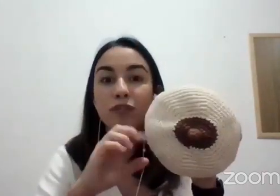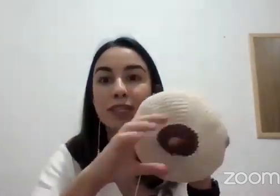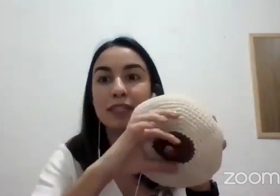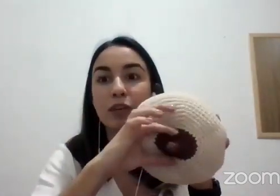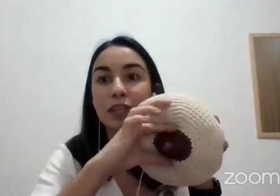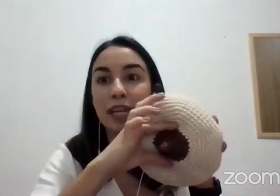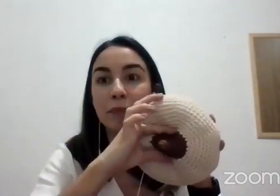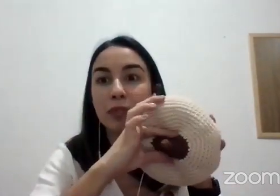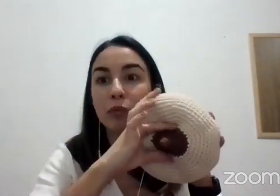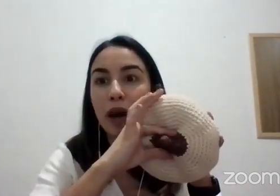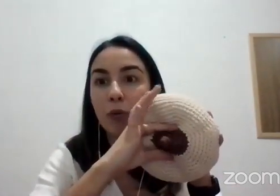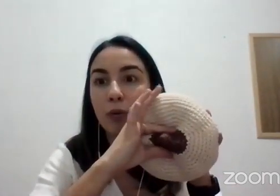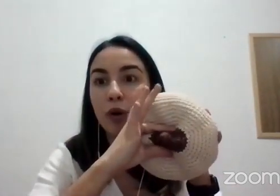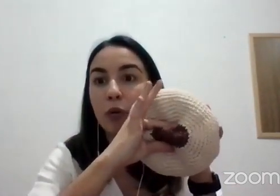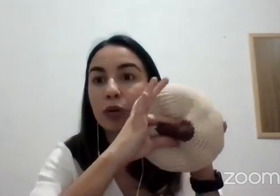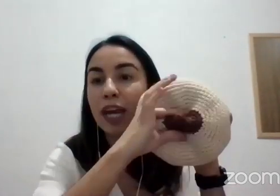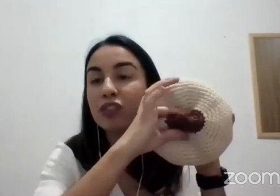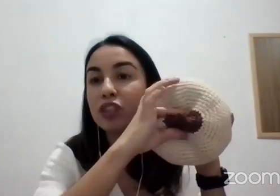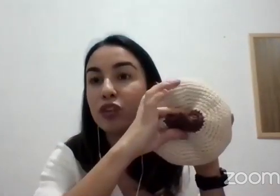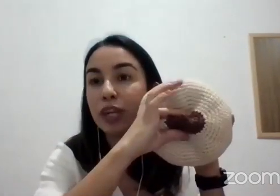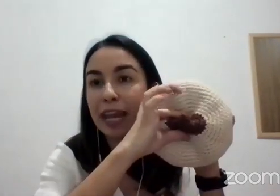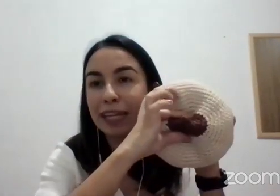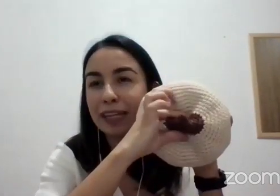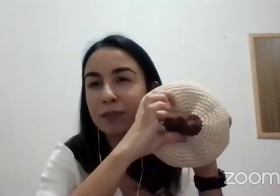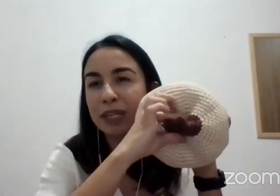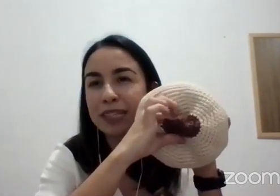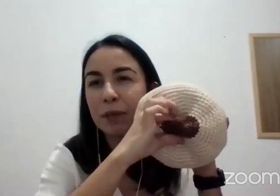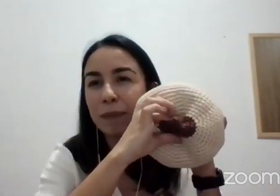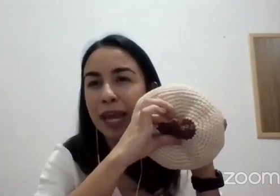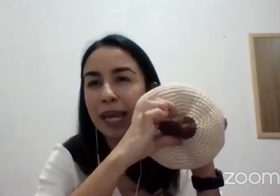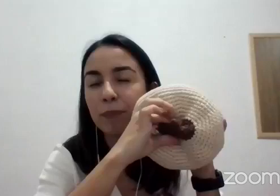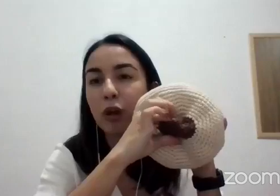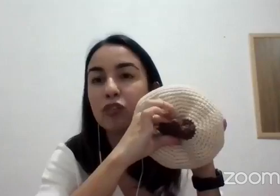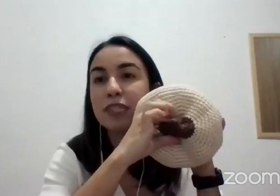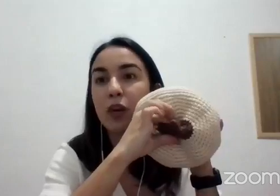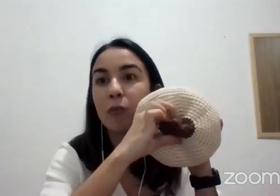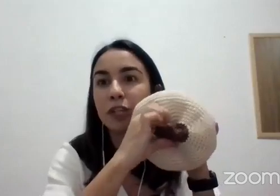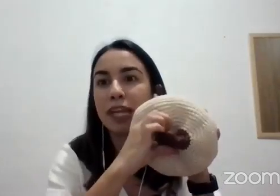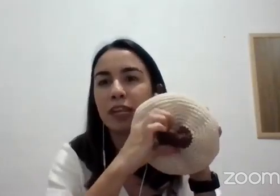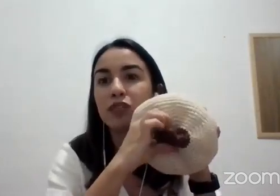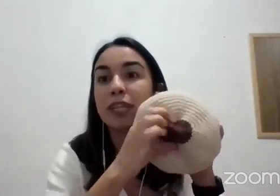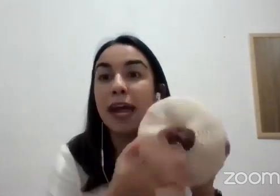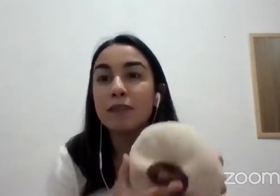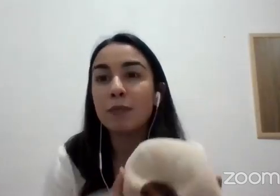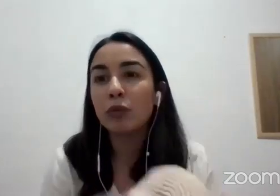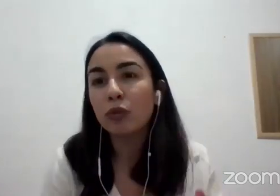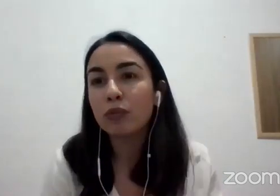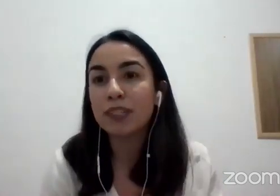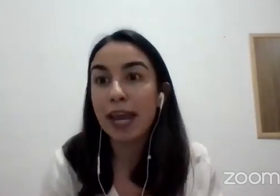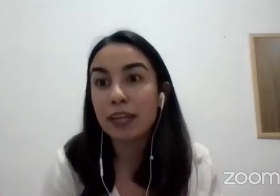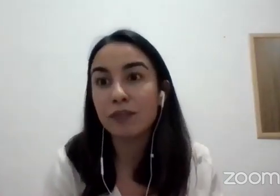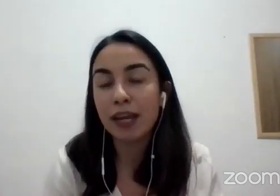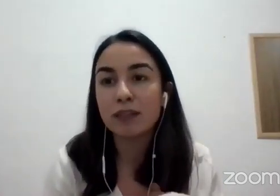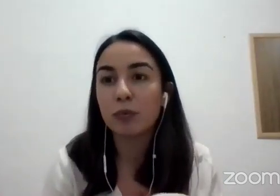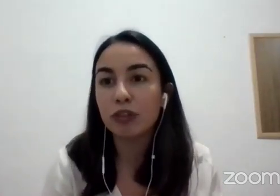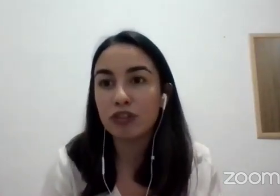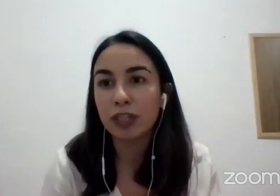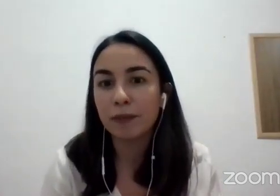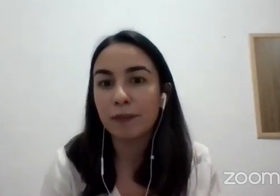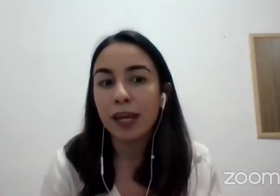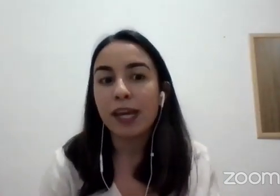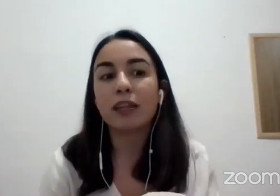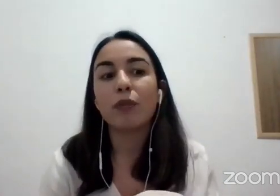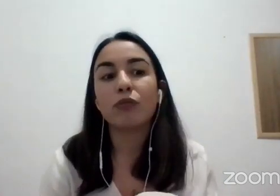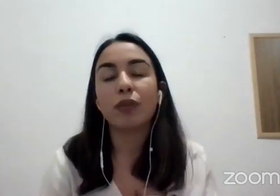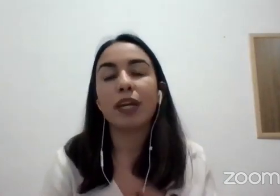para a gente fazer essa ordenha manual. O que a gente orienta as mães também pode ser uma ordenha de 10 minutos 3 vezes por